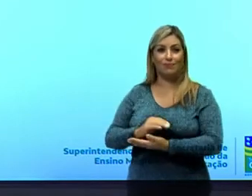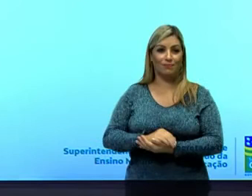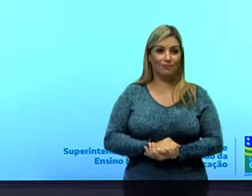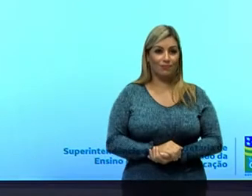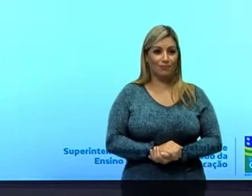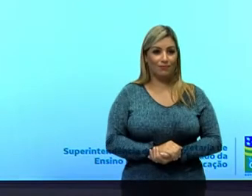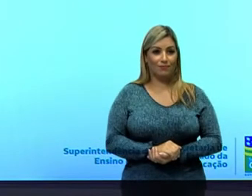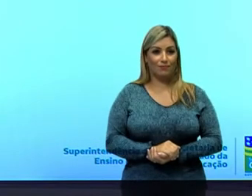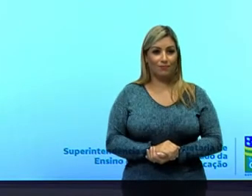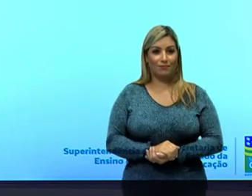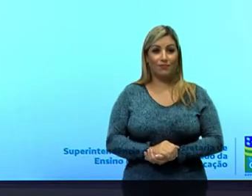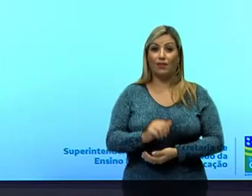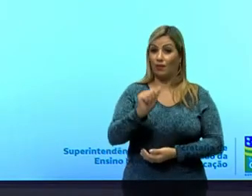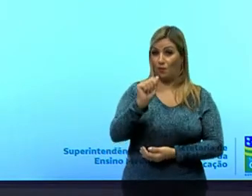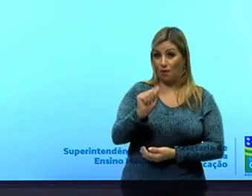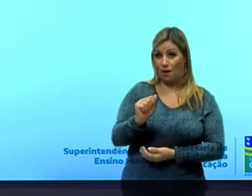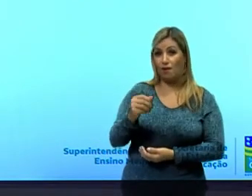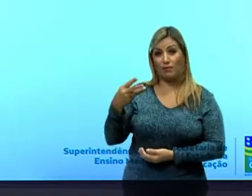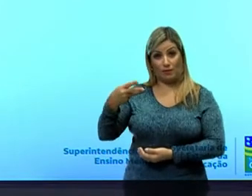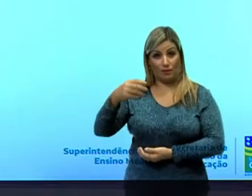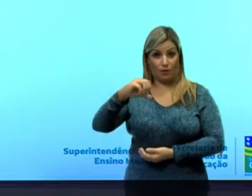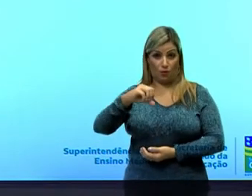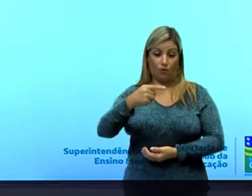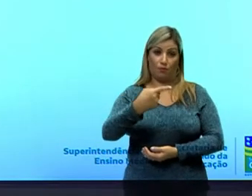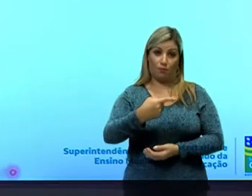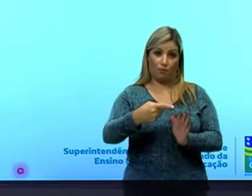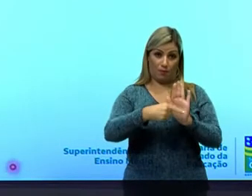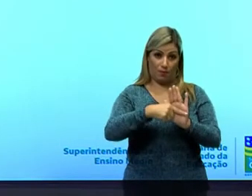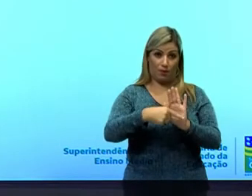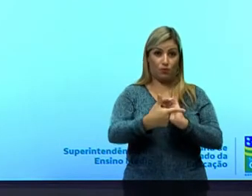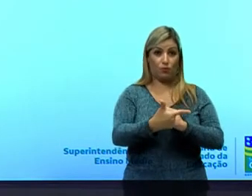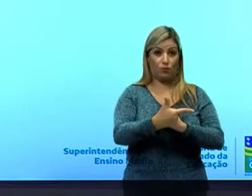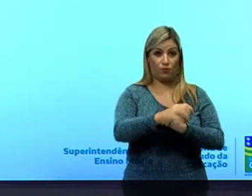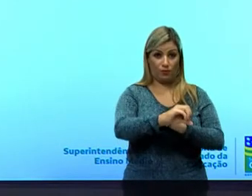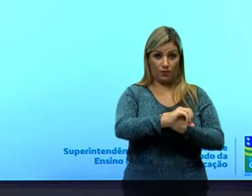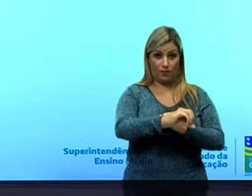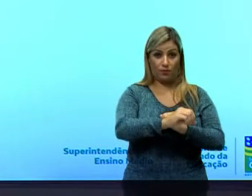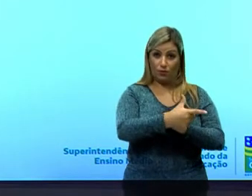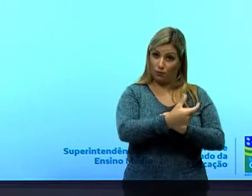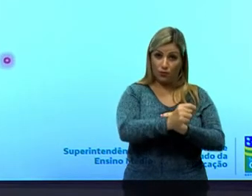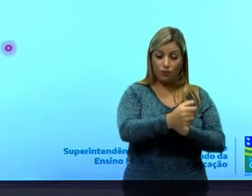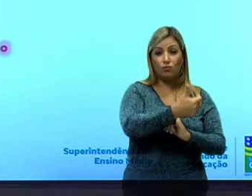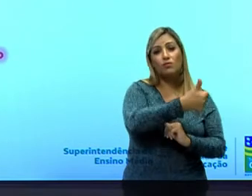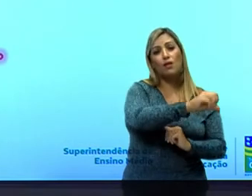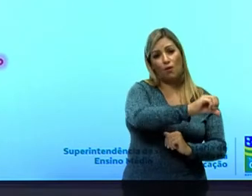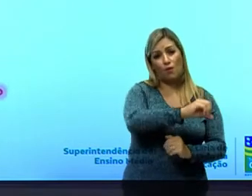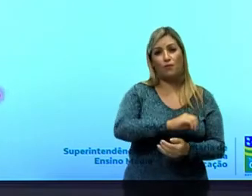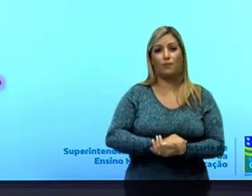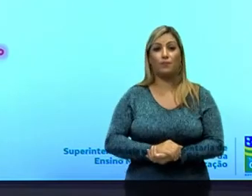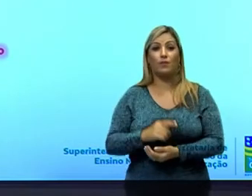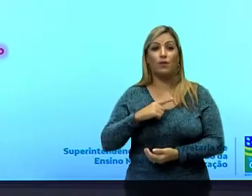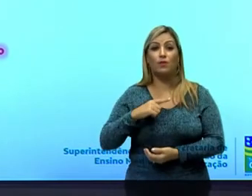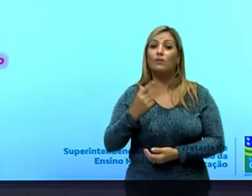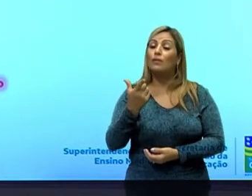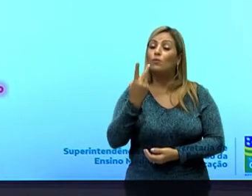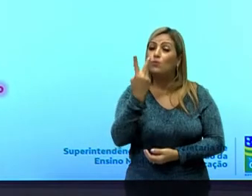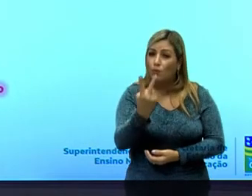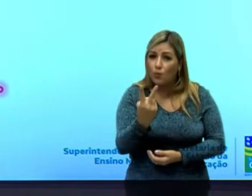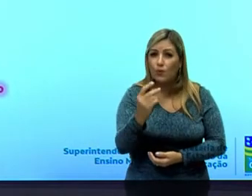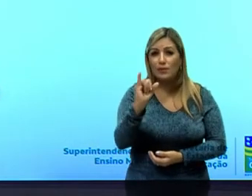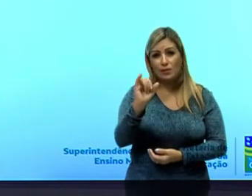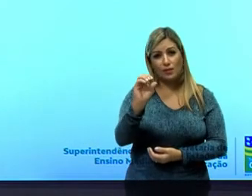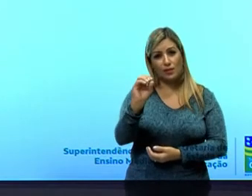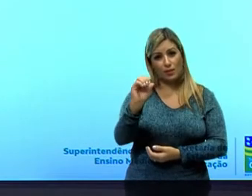e o a 39 - 2019 então é que eu tenho dois isótonos o